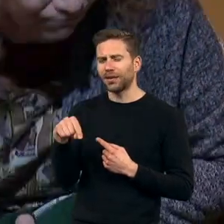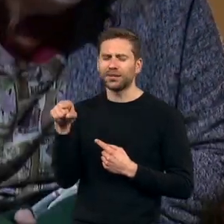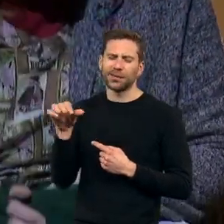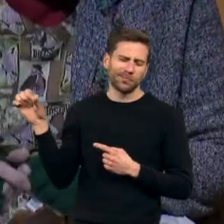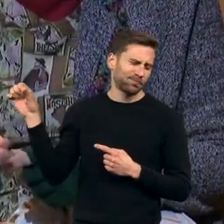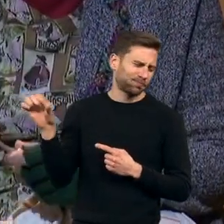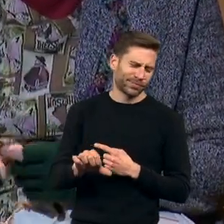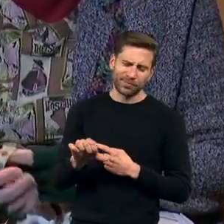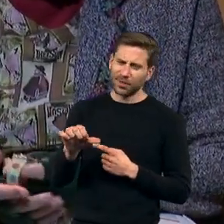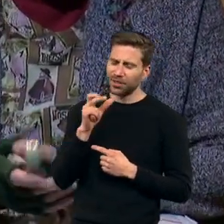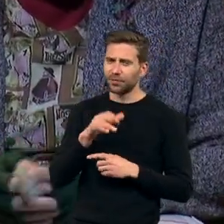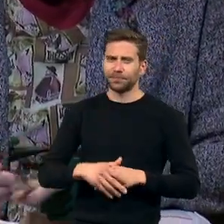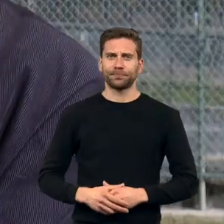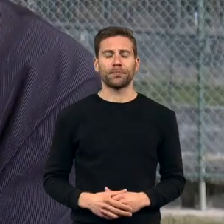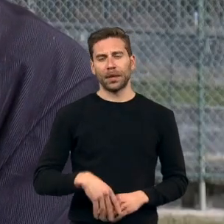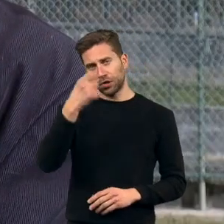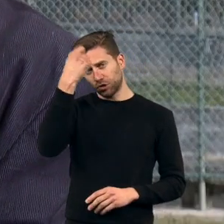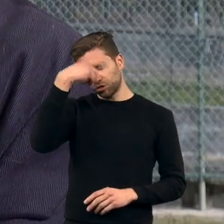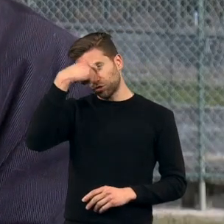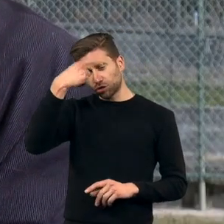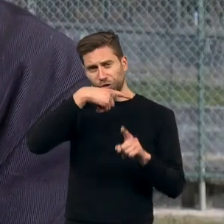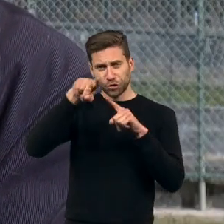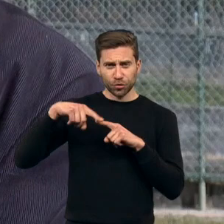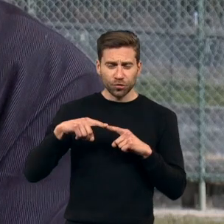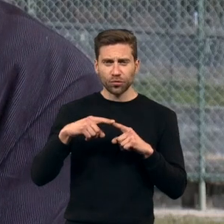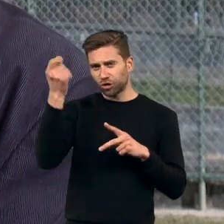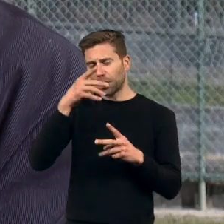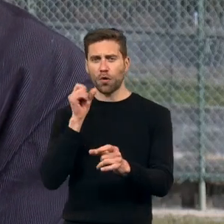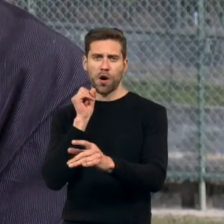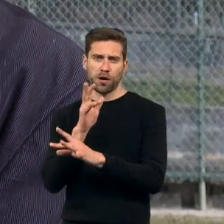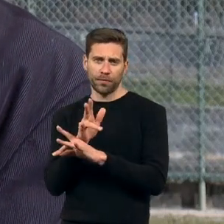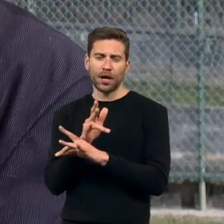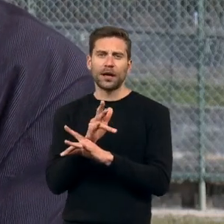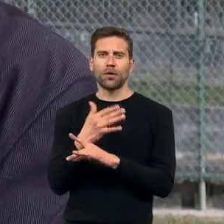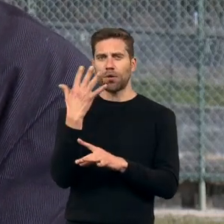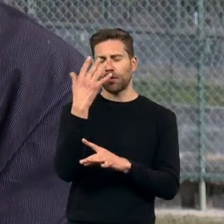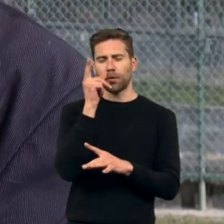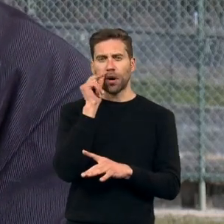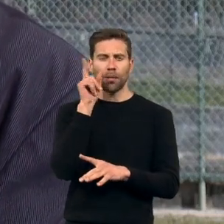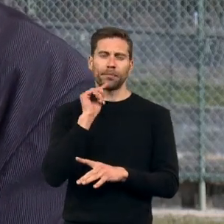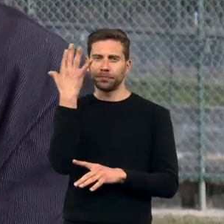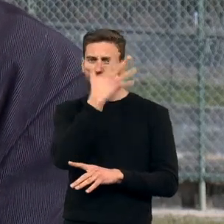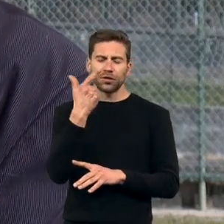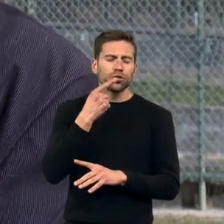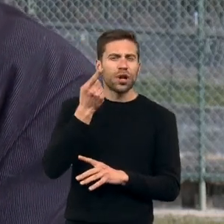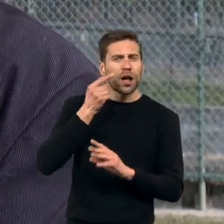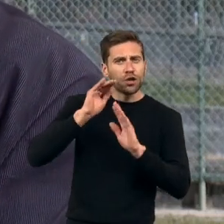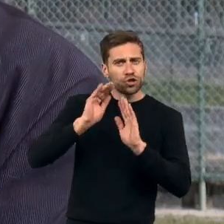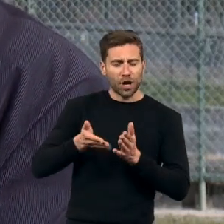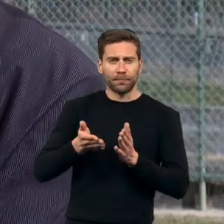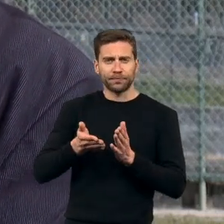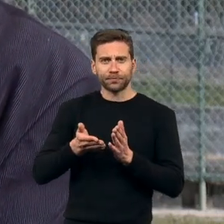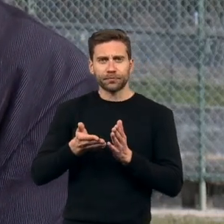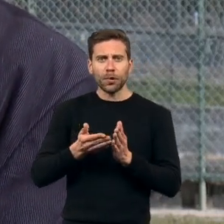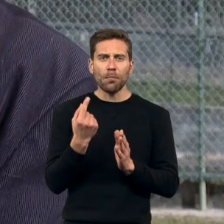sim é mau. A partir destas histórias e de outras histórias que os atores e as atrizes conheciam, cada ator e cada